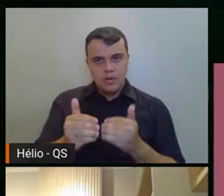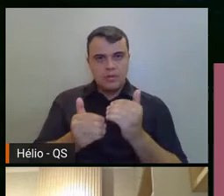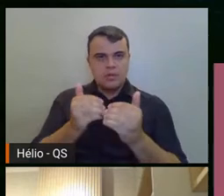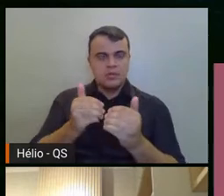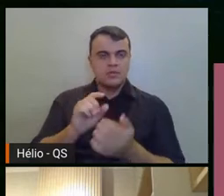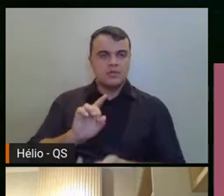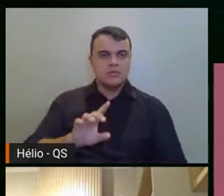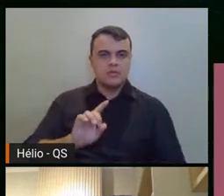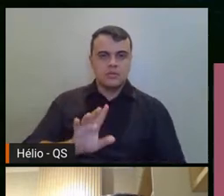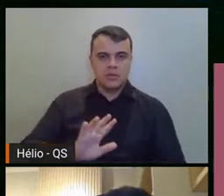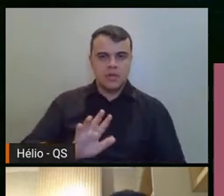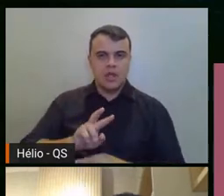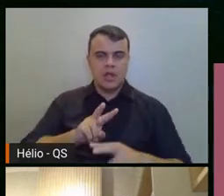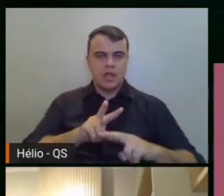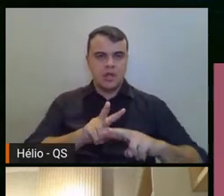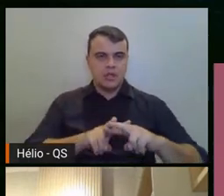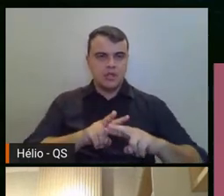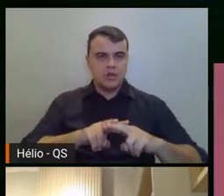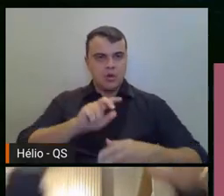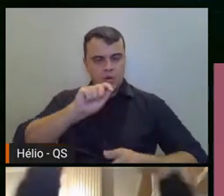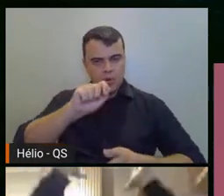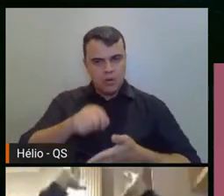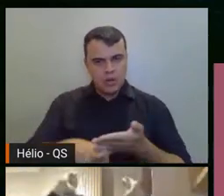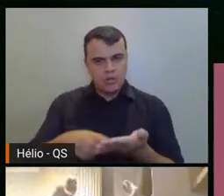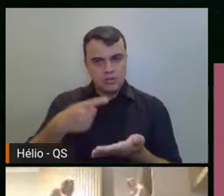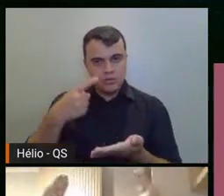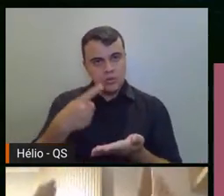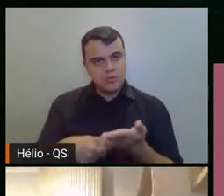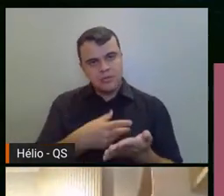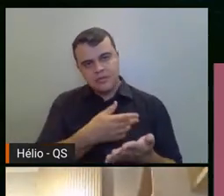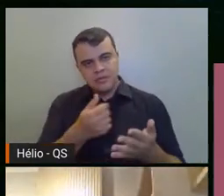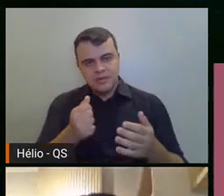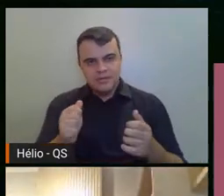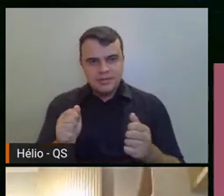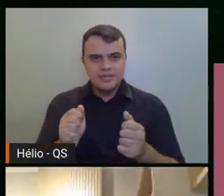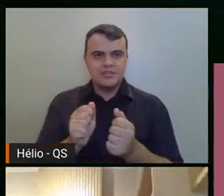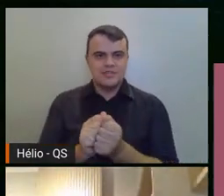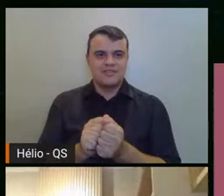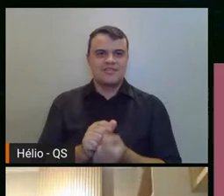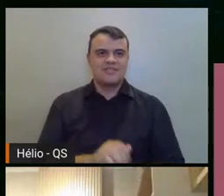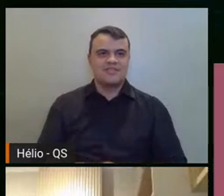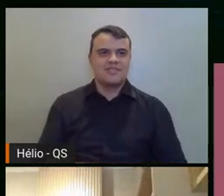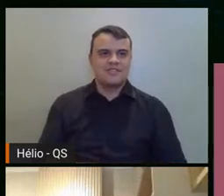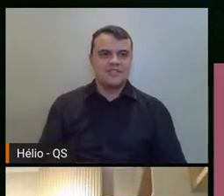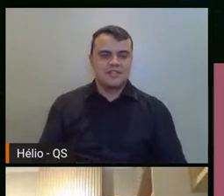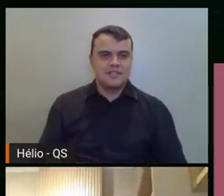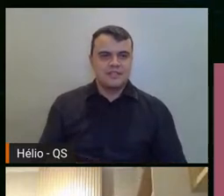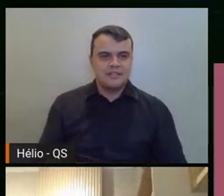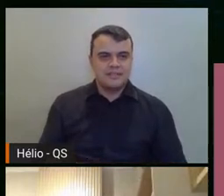ficar para trás hashtag contrato de compromisso e vamos que vamos ver então vamos animar